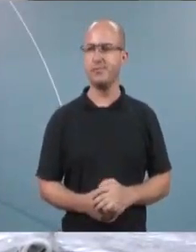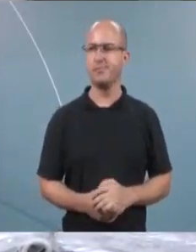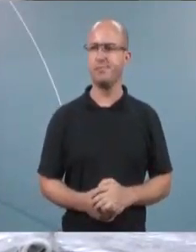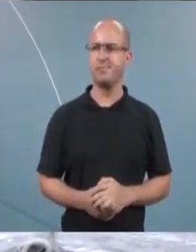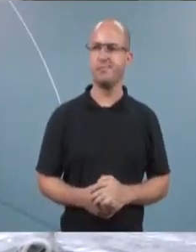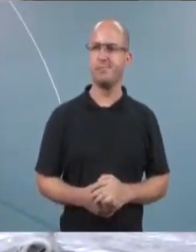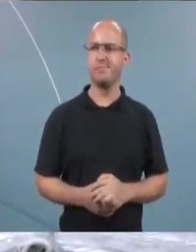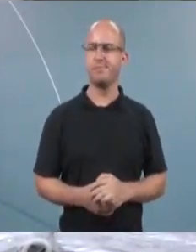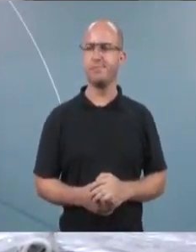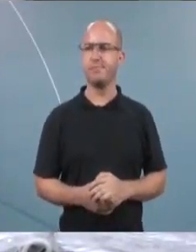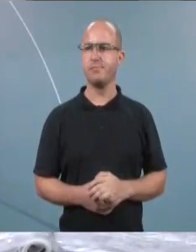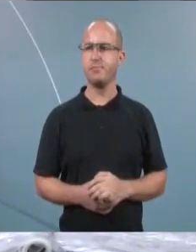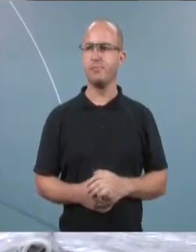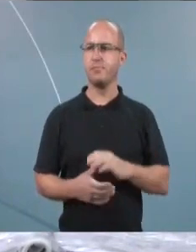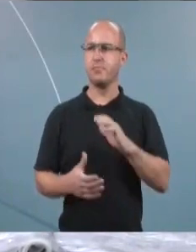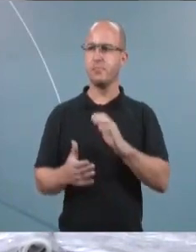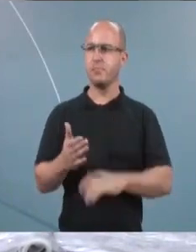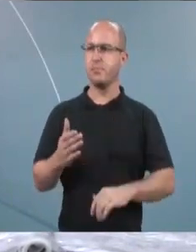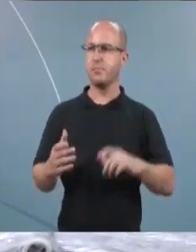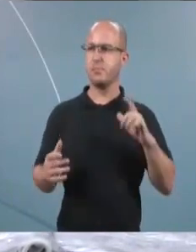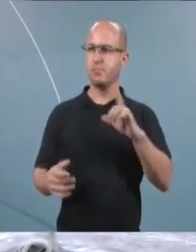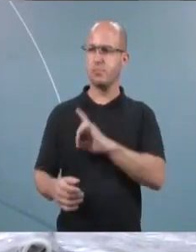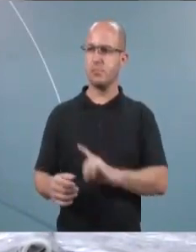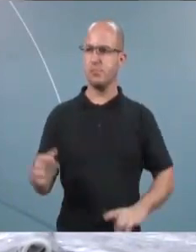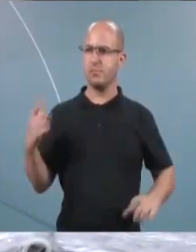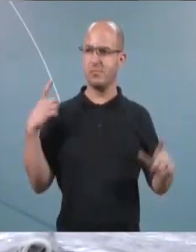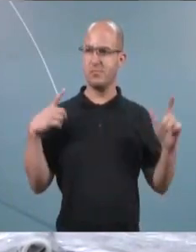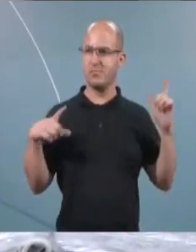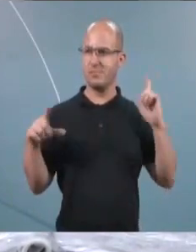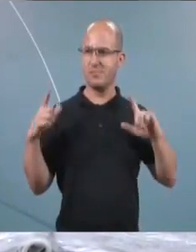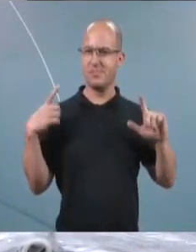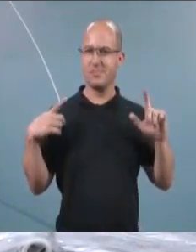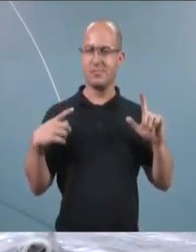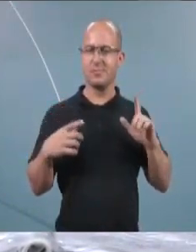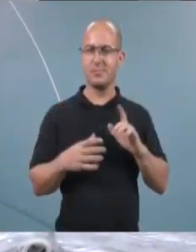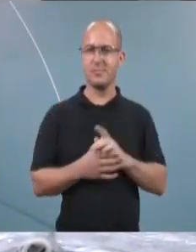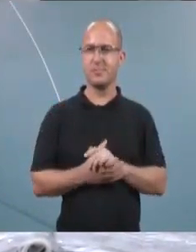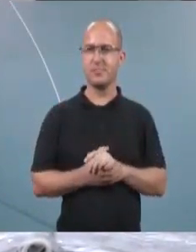Eduardo vai ficar fora Deputado luí vai eu vou